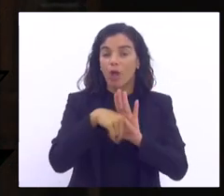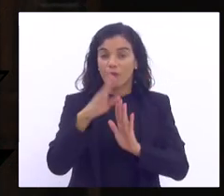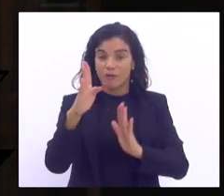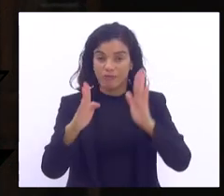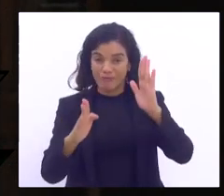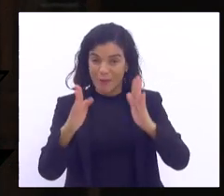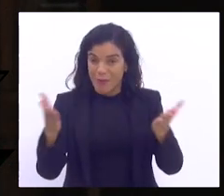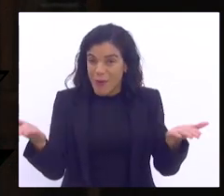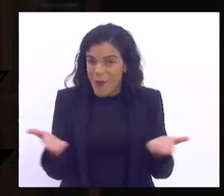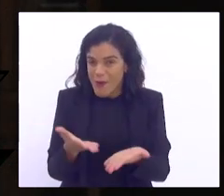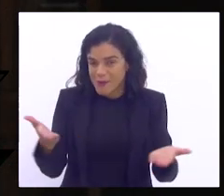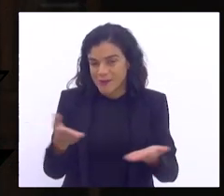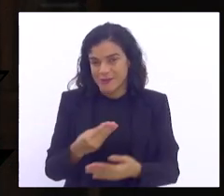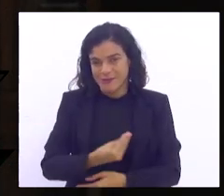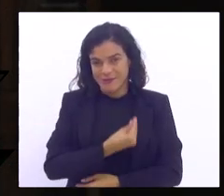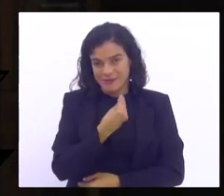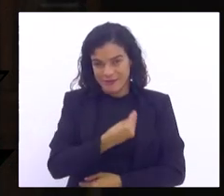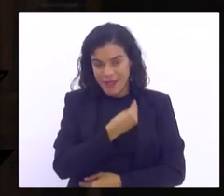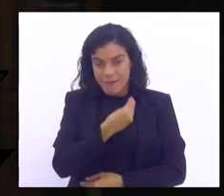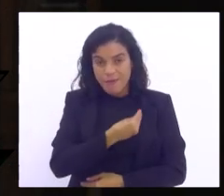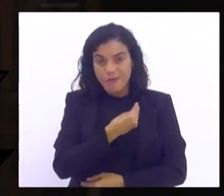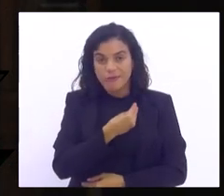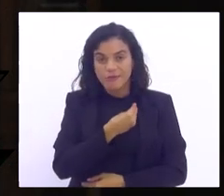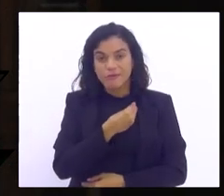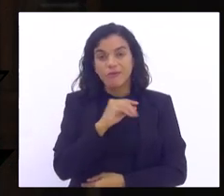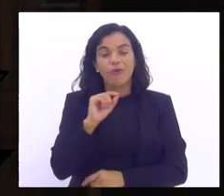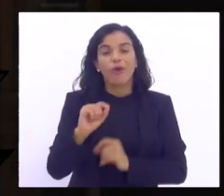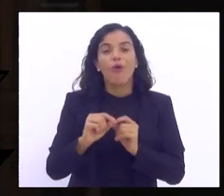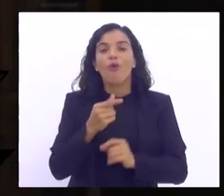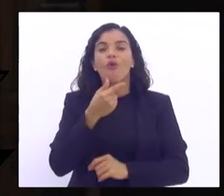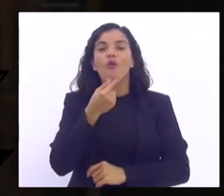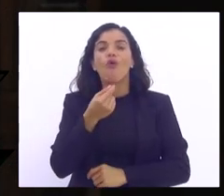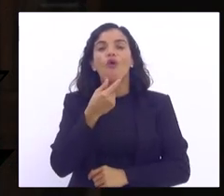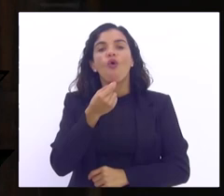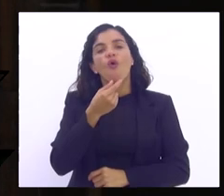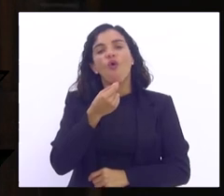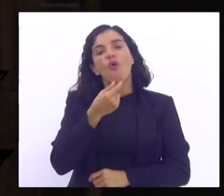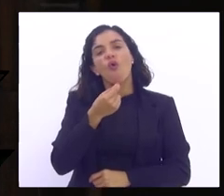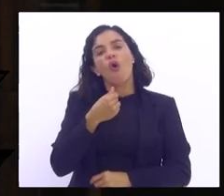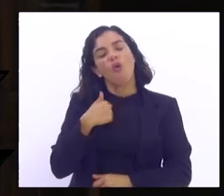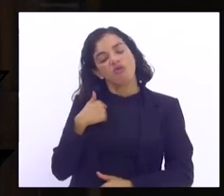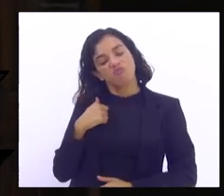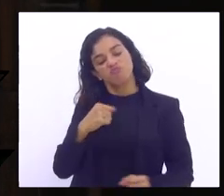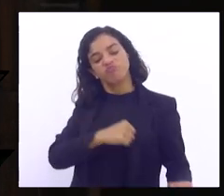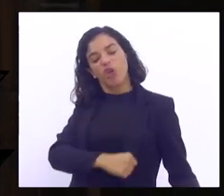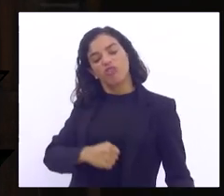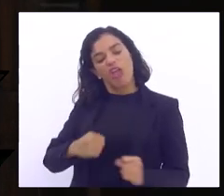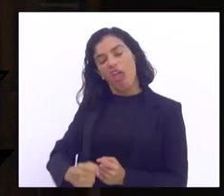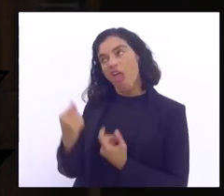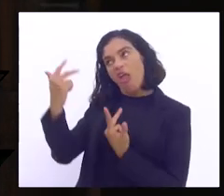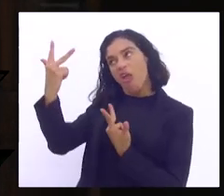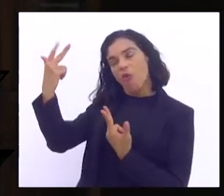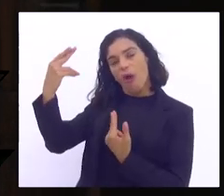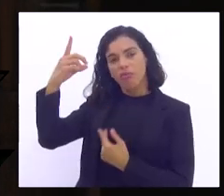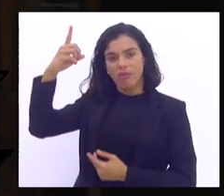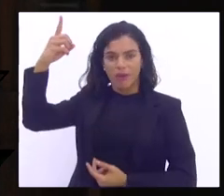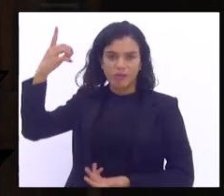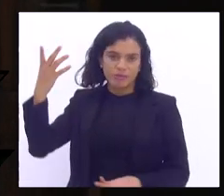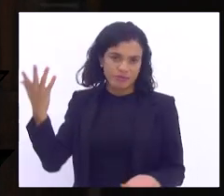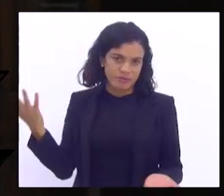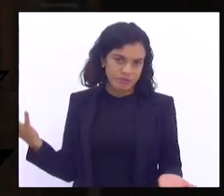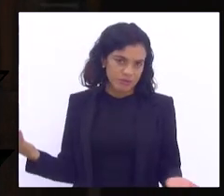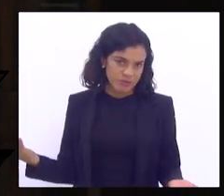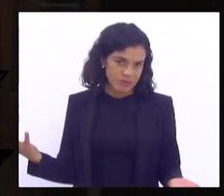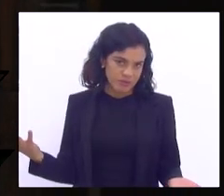nós vivemos a pretensão do homem de se colocar no lugar de Deus. Foi a tentação dos nossos